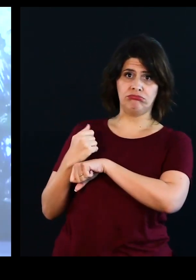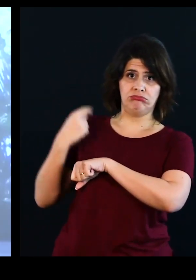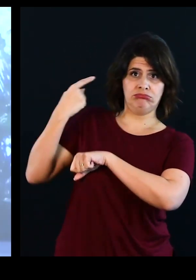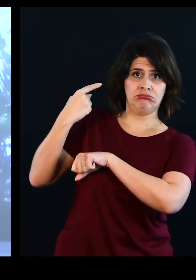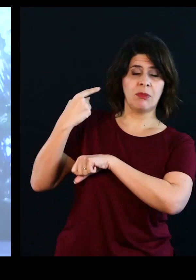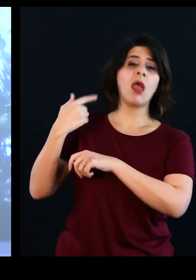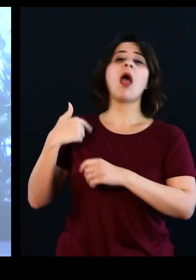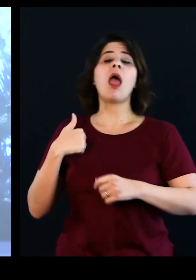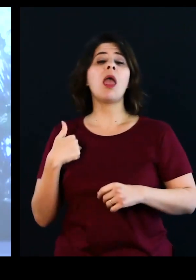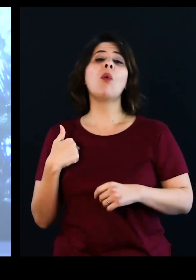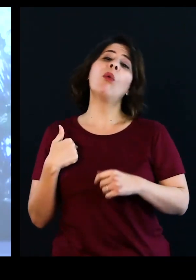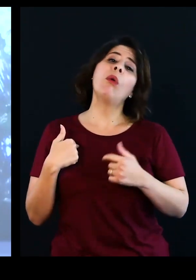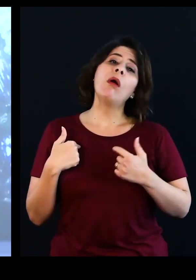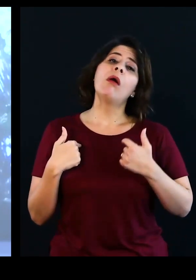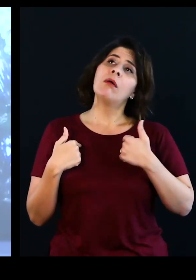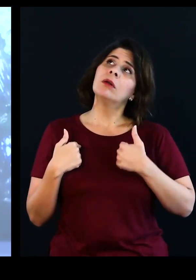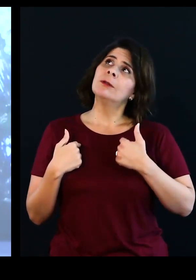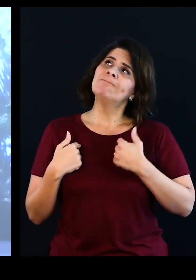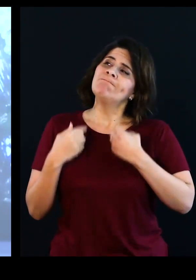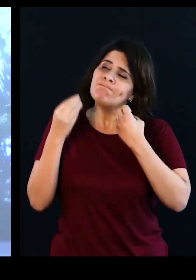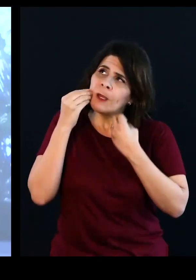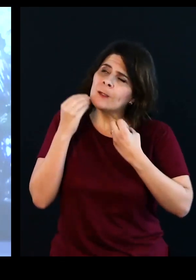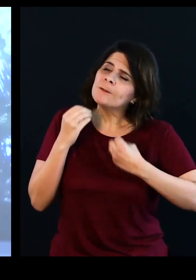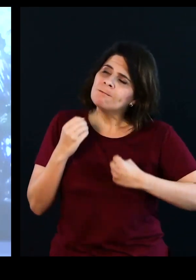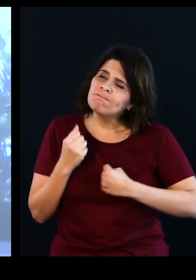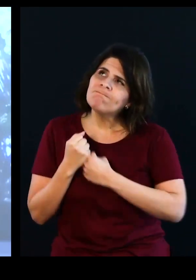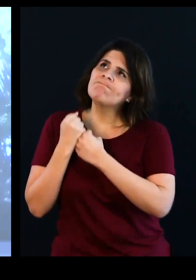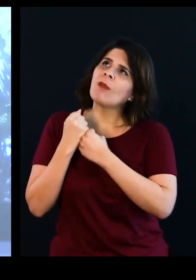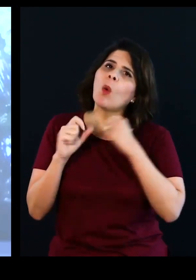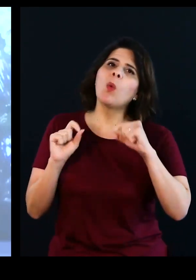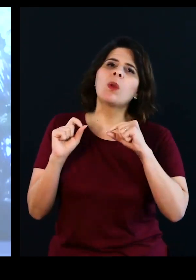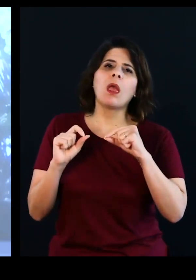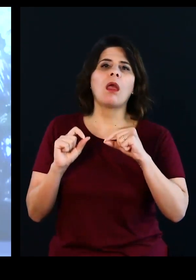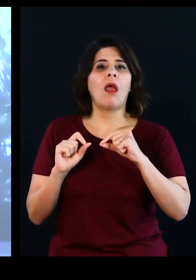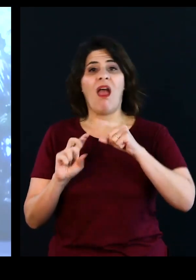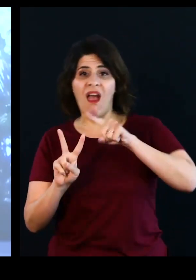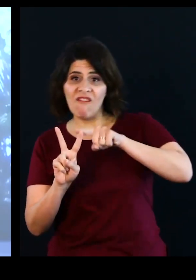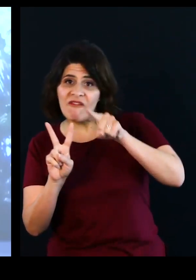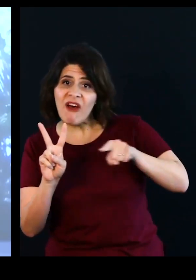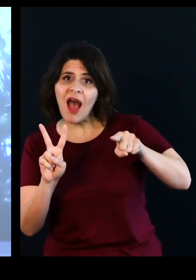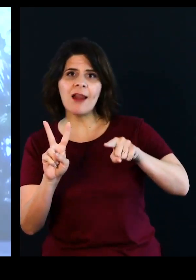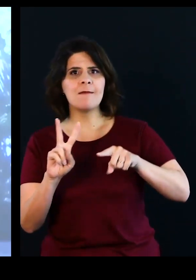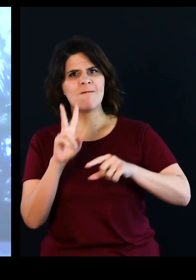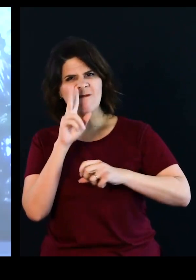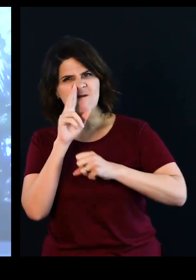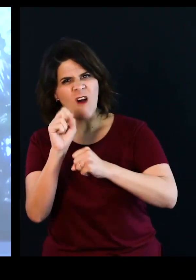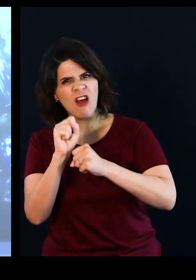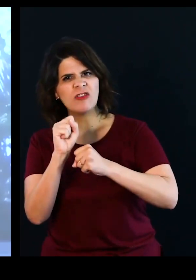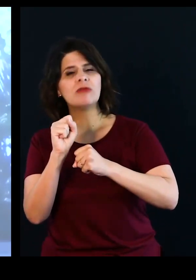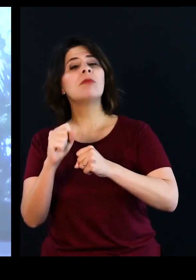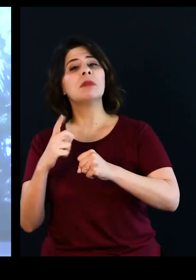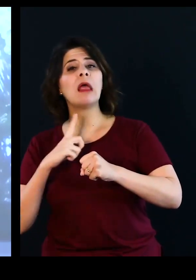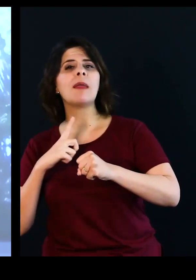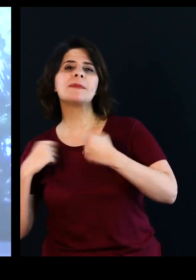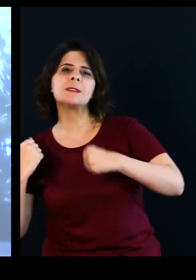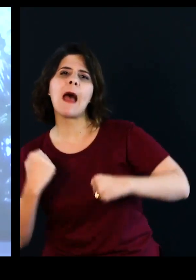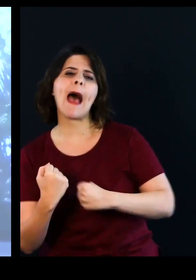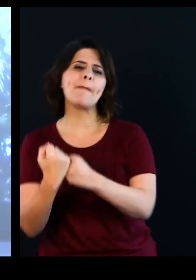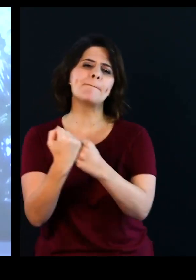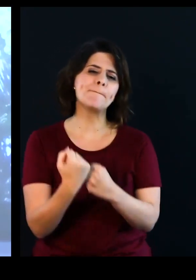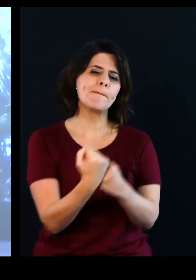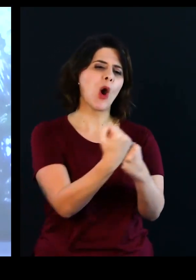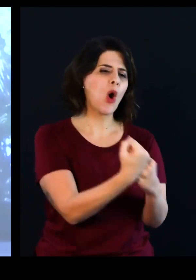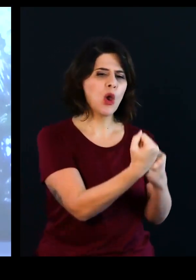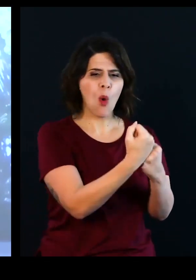dimensões, colocando, digamos assim, as fortalezas da Vale a favor do combate à pandemia. E que aí